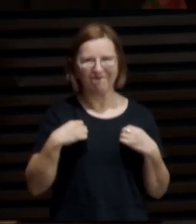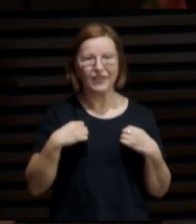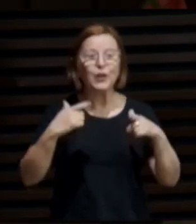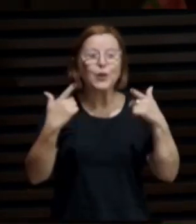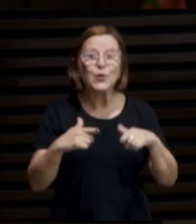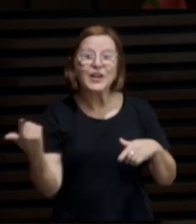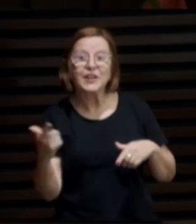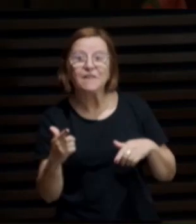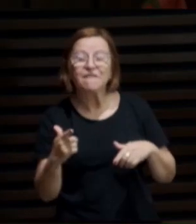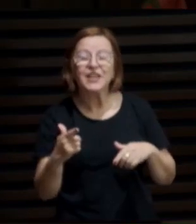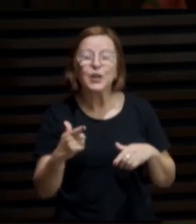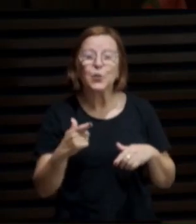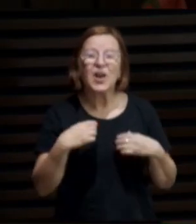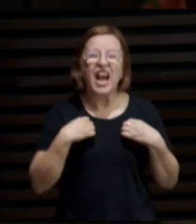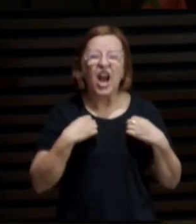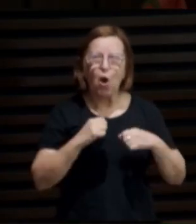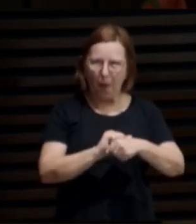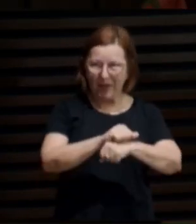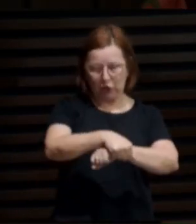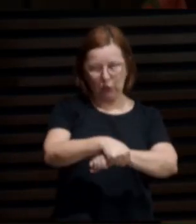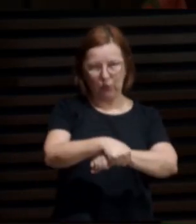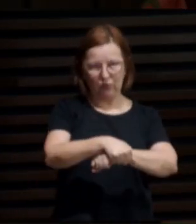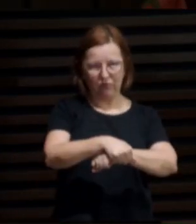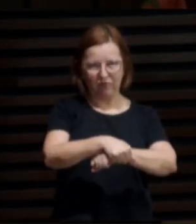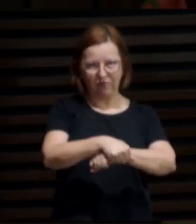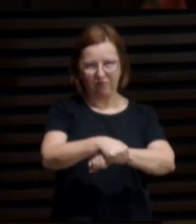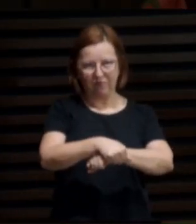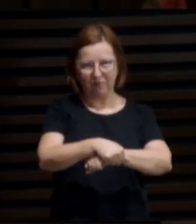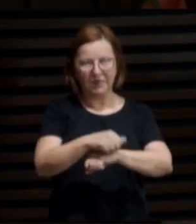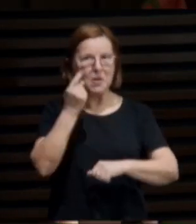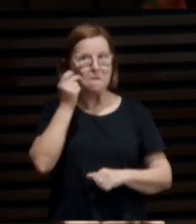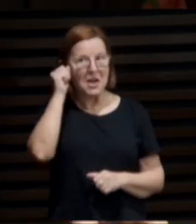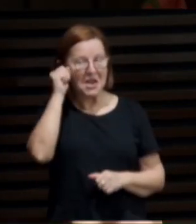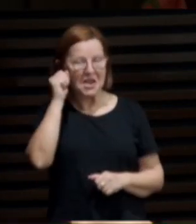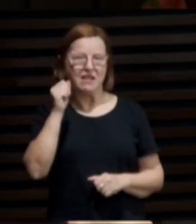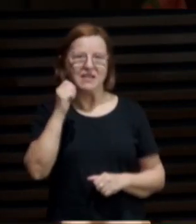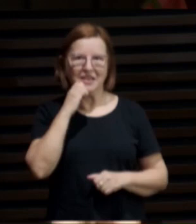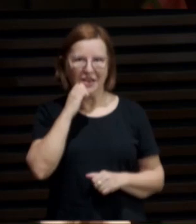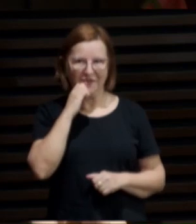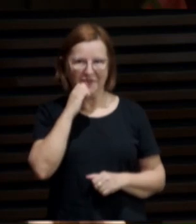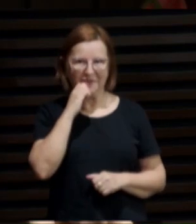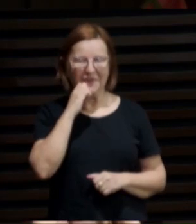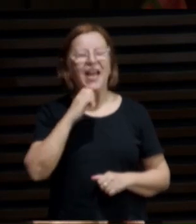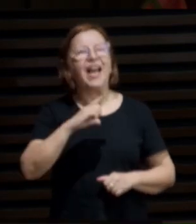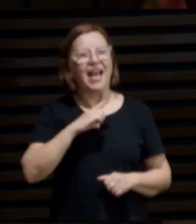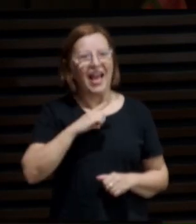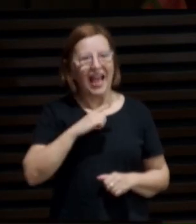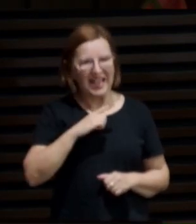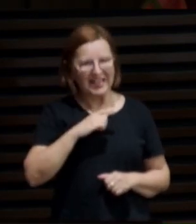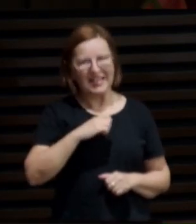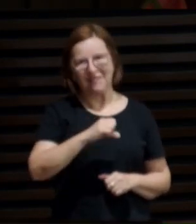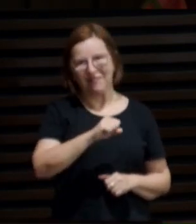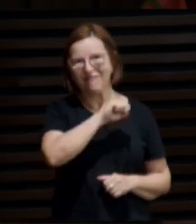couro que foi feita essa roupa para Adão e Eva? Aqui houve um sacrifício. Aqui o